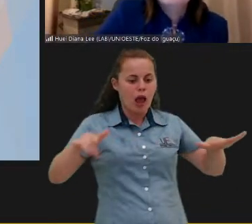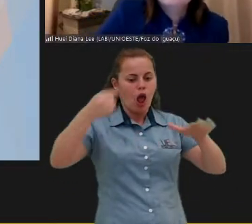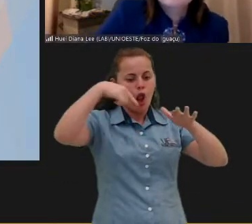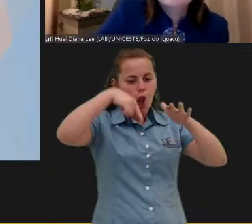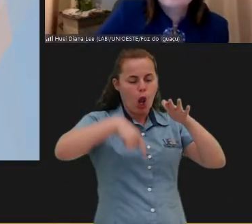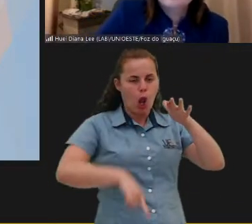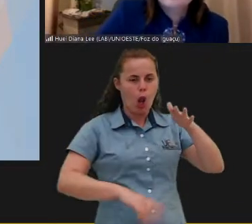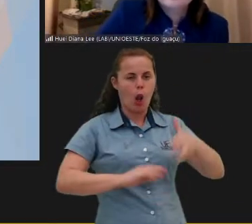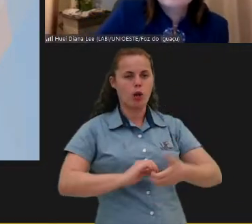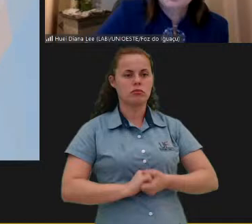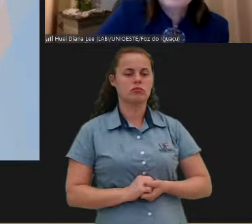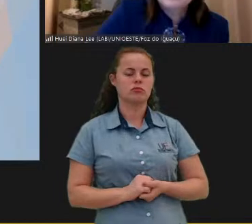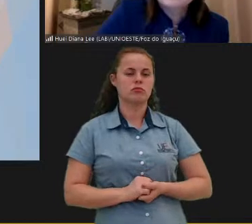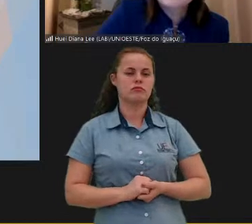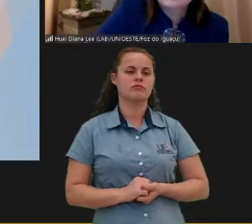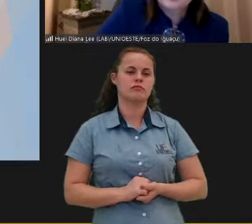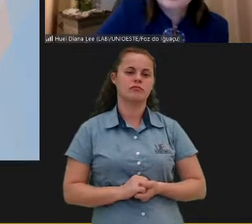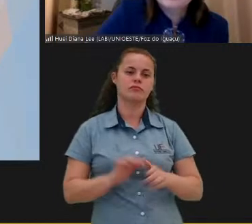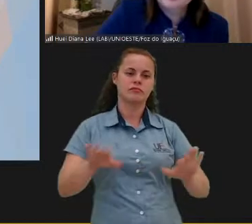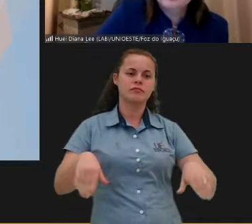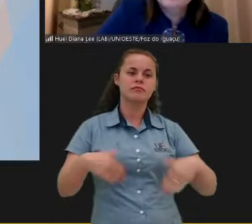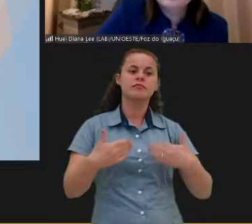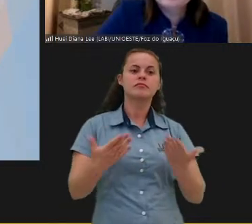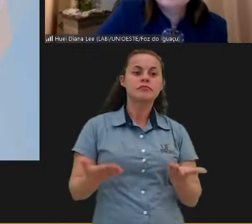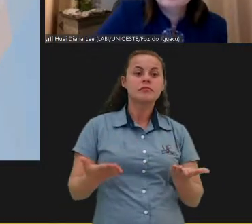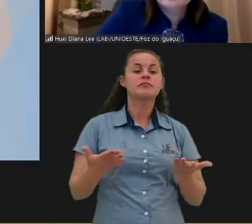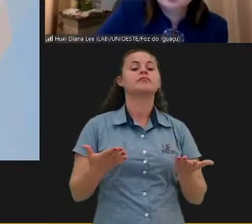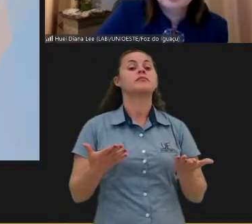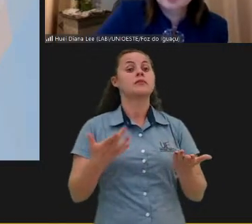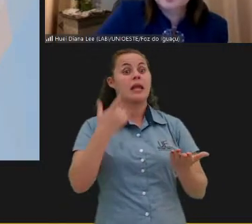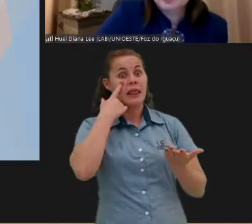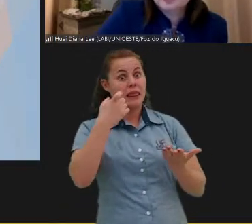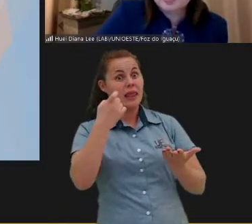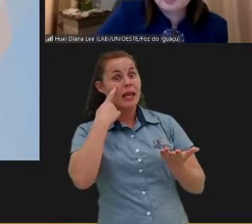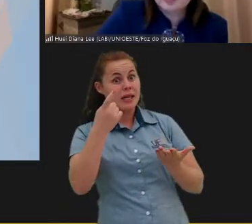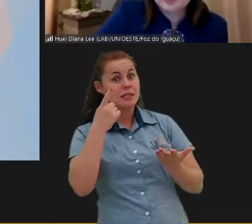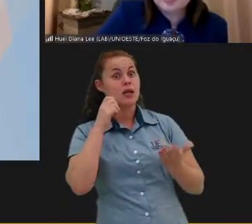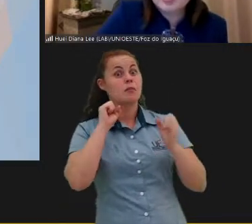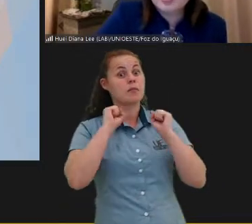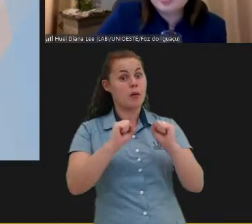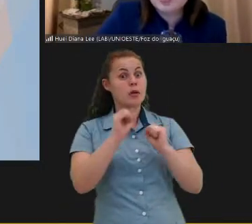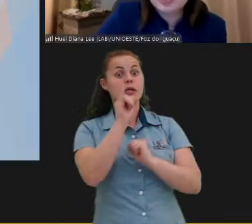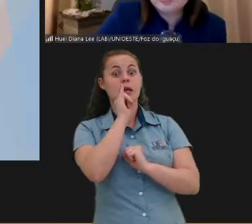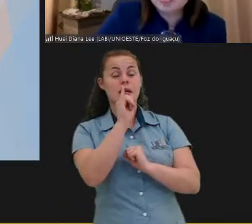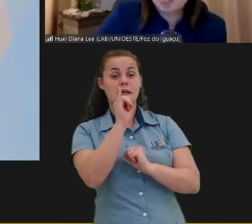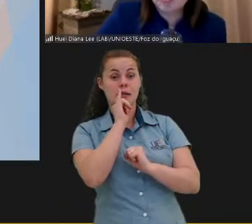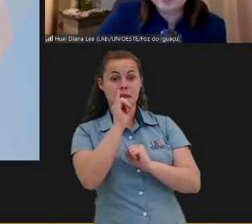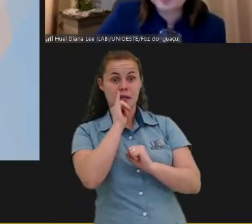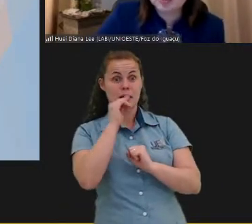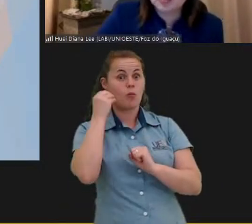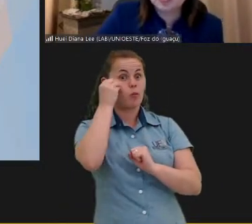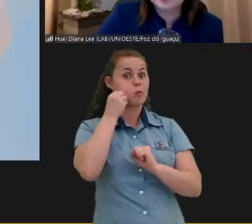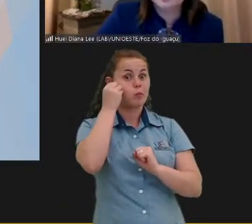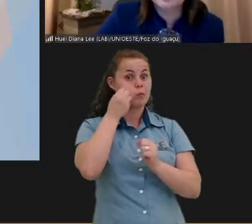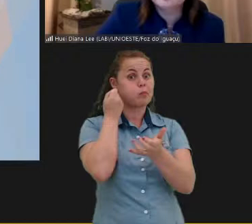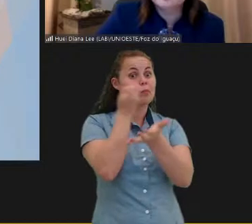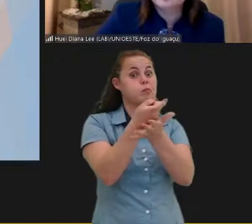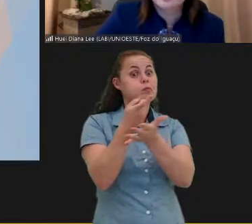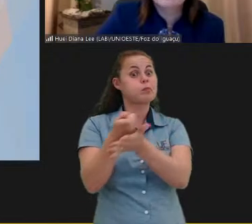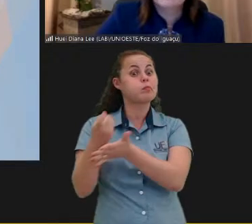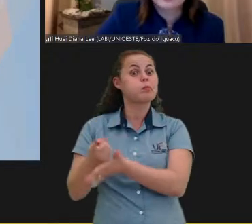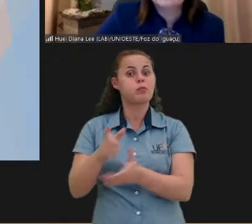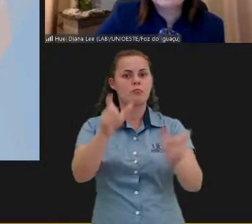E essa combinação aí, muito interessante, ela pode, por exemplo, potencializar a experiência de compras para